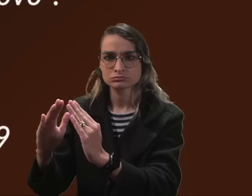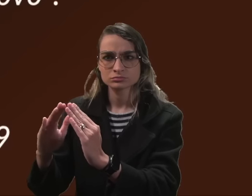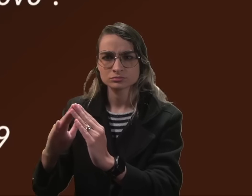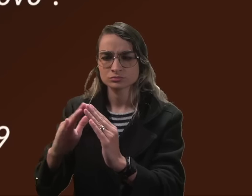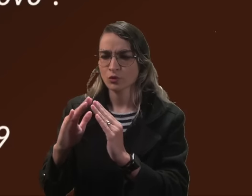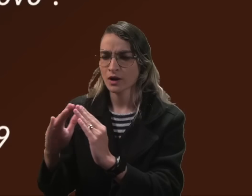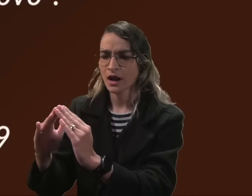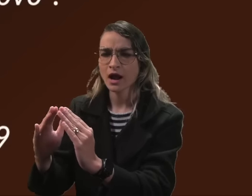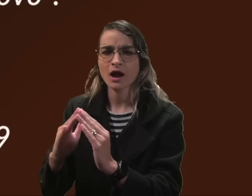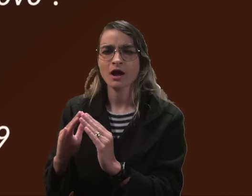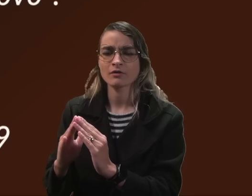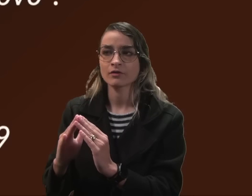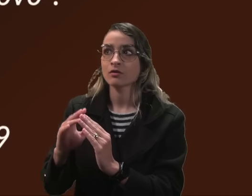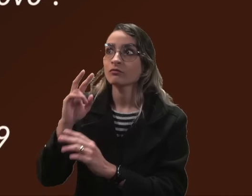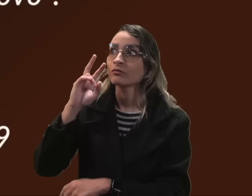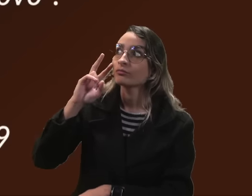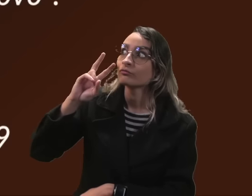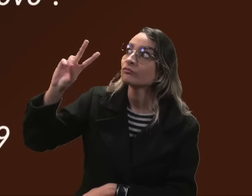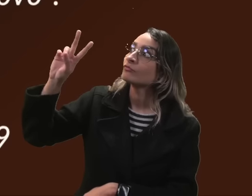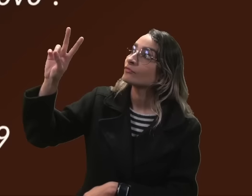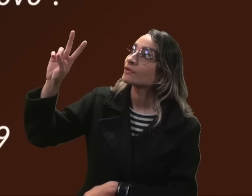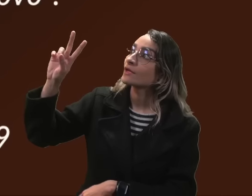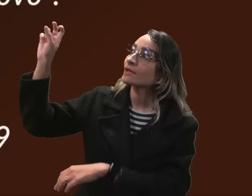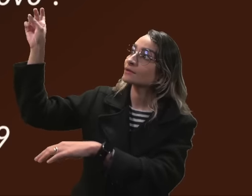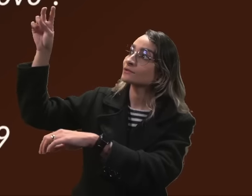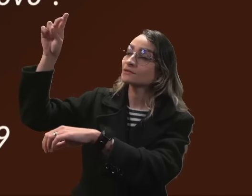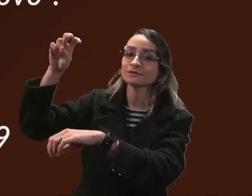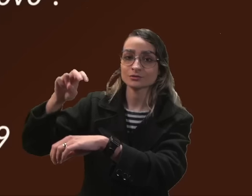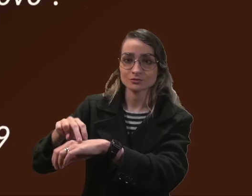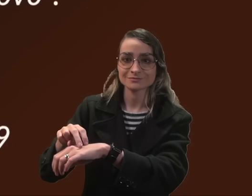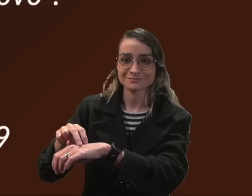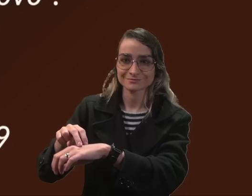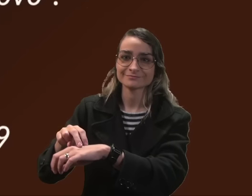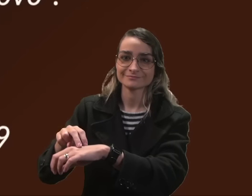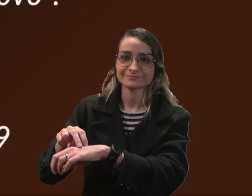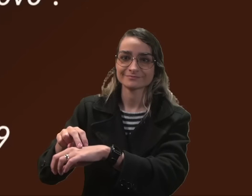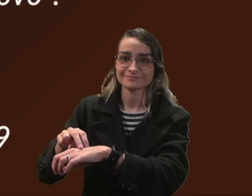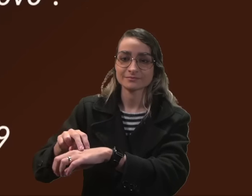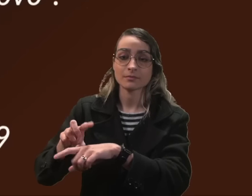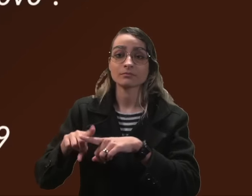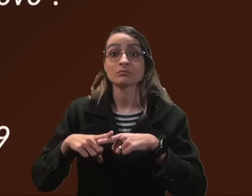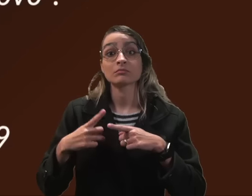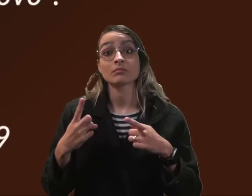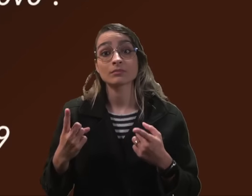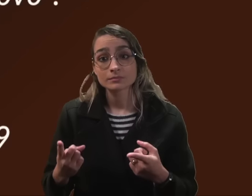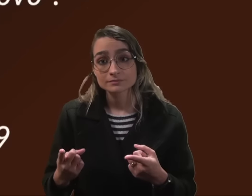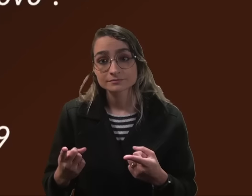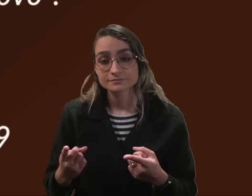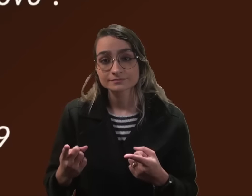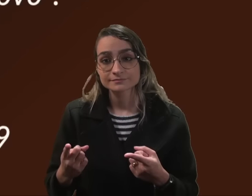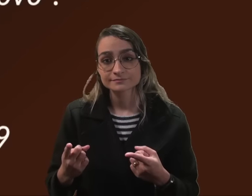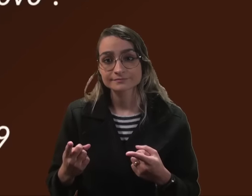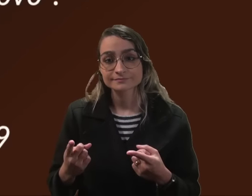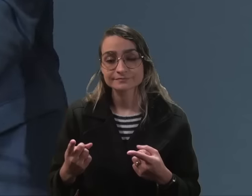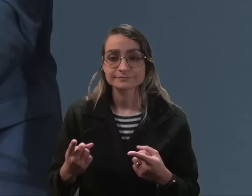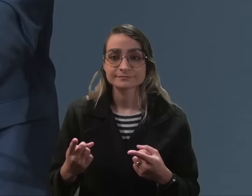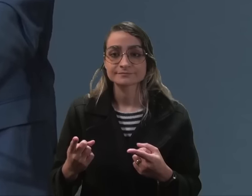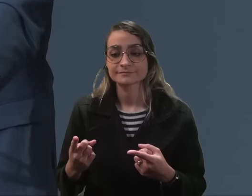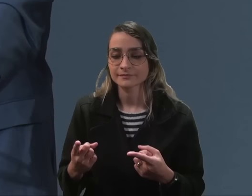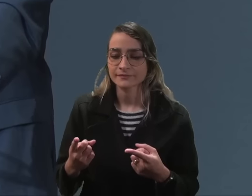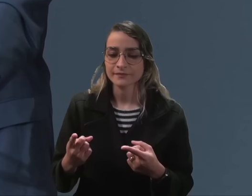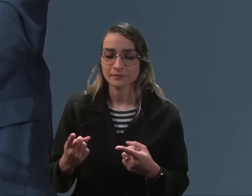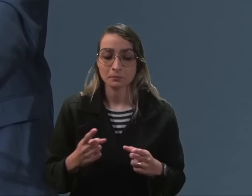consumada e Cristo teria vindo para a redenção do seu povo prova do